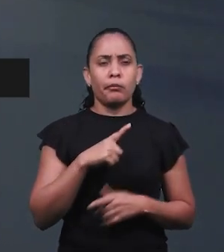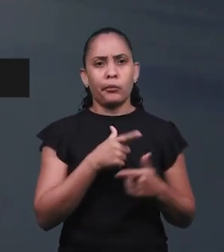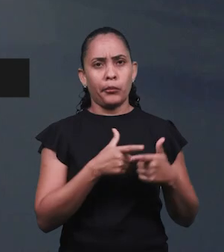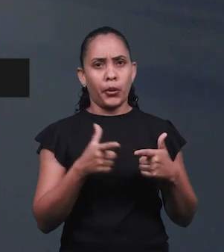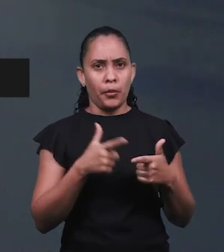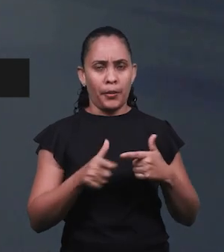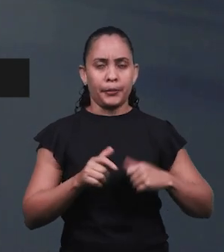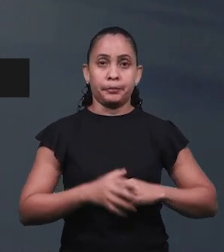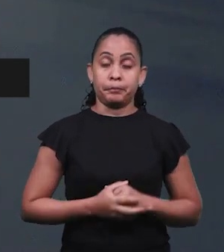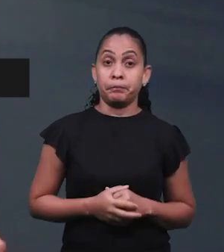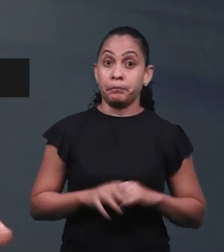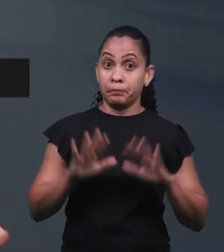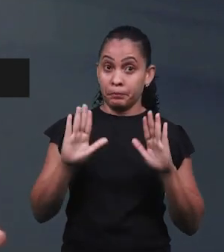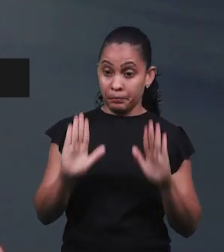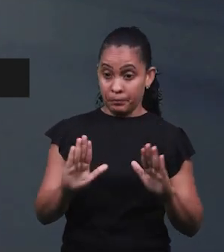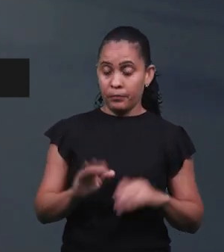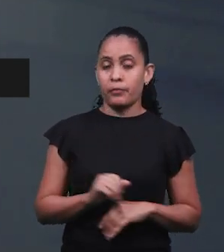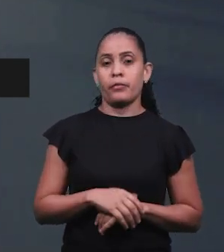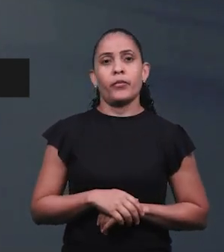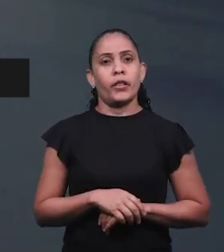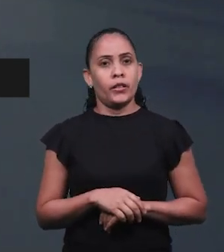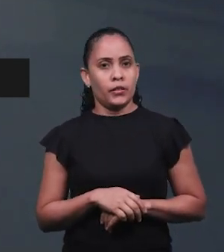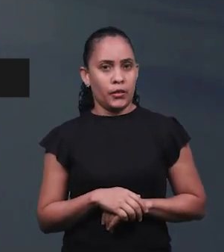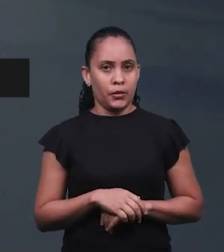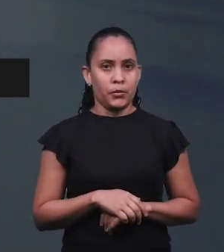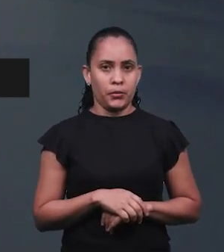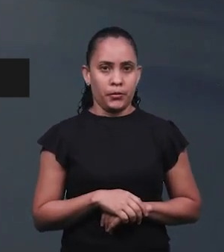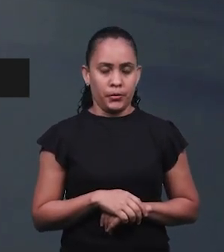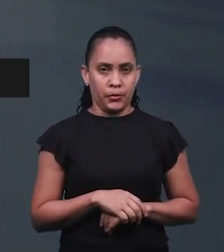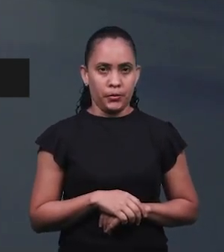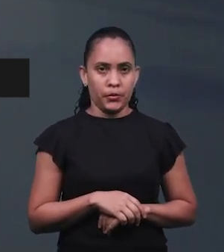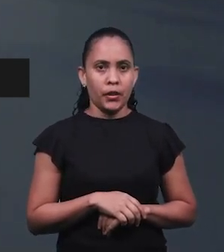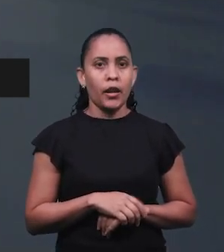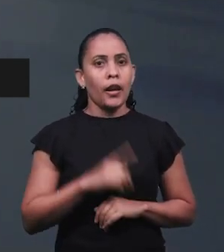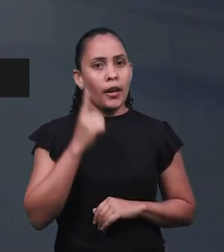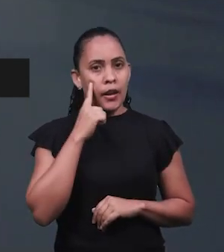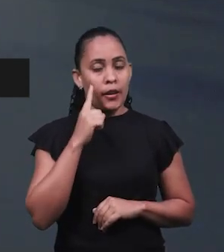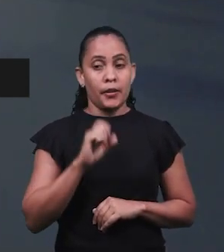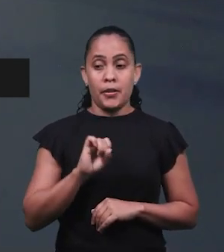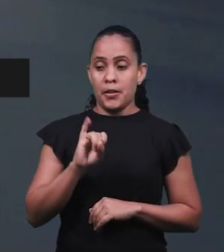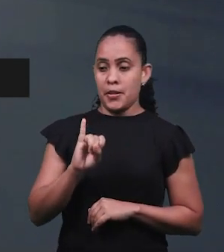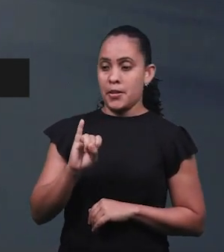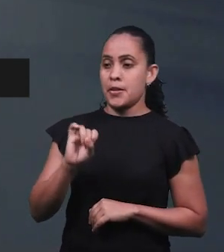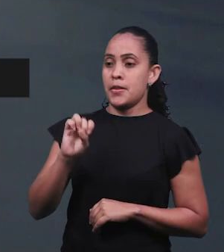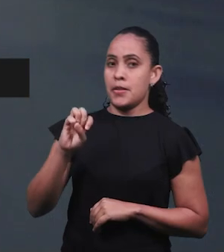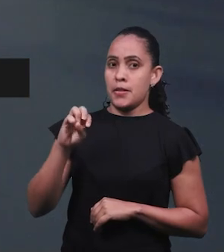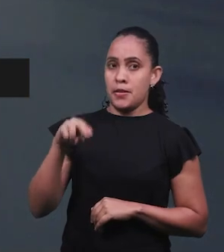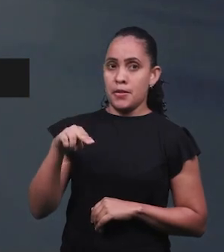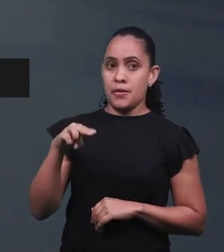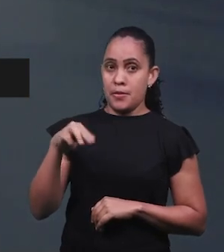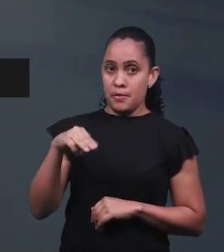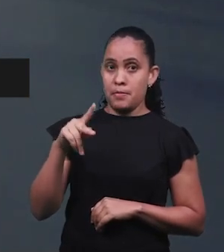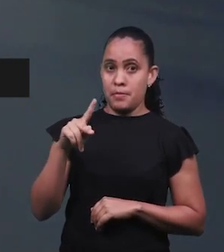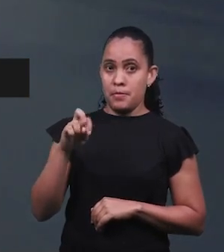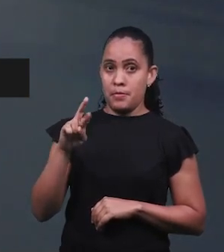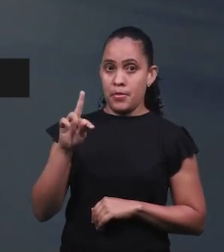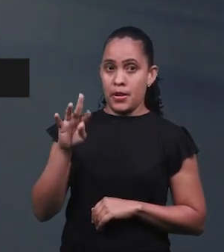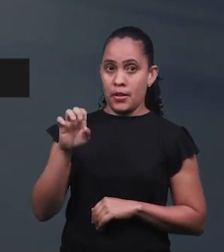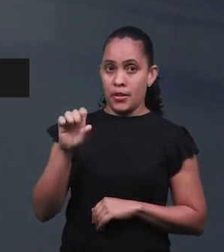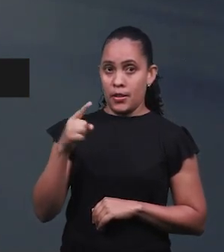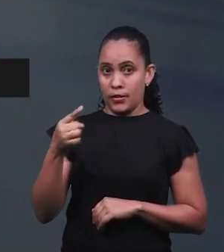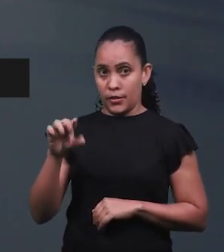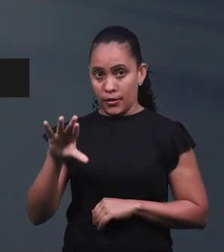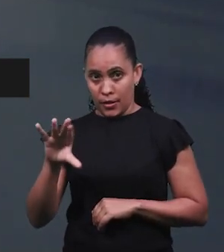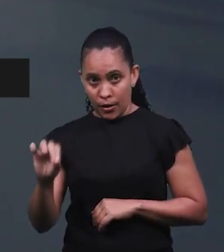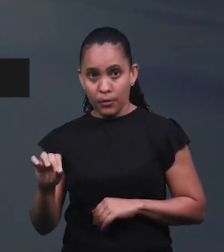etiologias. Mas a etiologia que eu quero chamar mais atenção aqui é a hipertensão arterial e a doença renal crônica, que é o que leva o